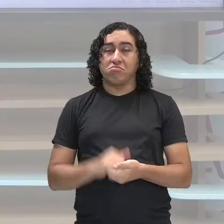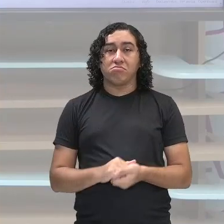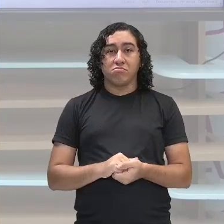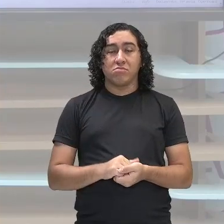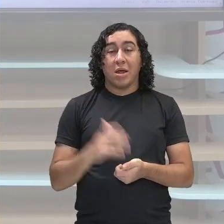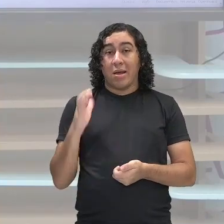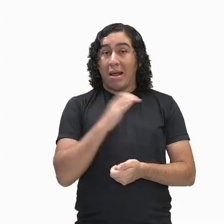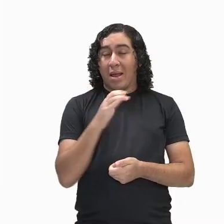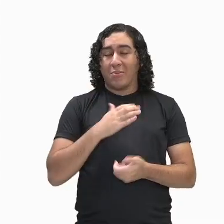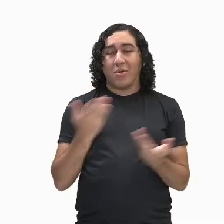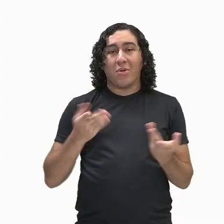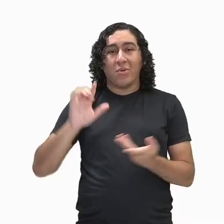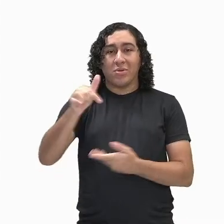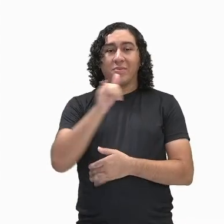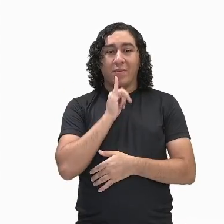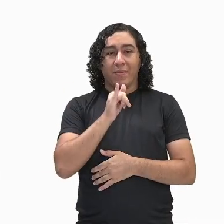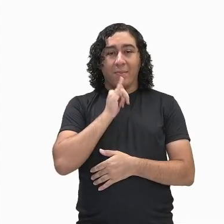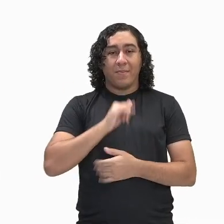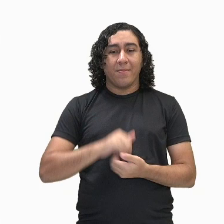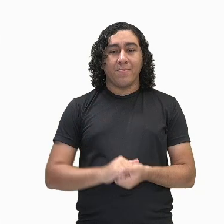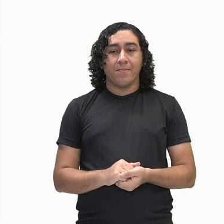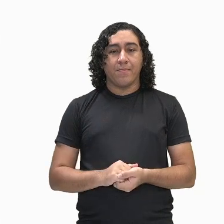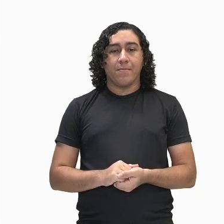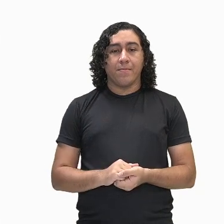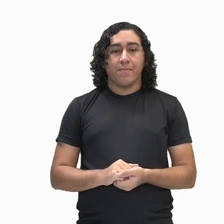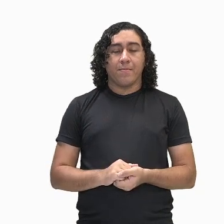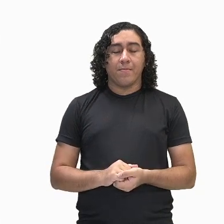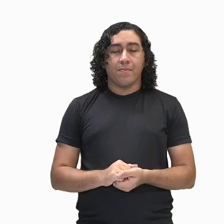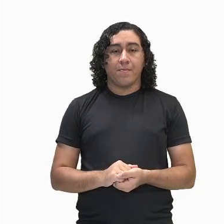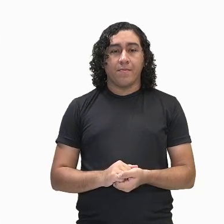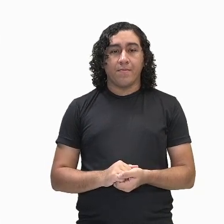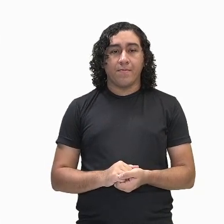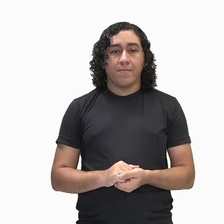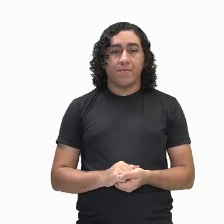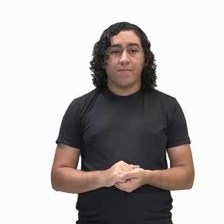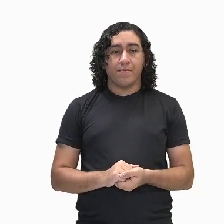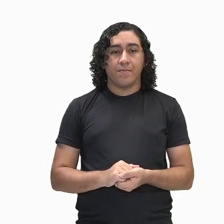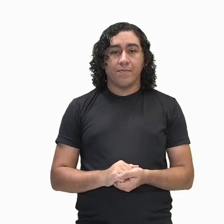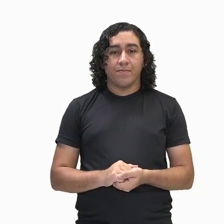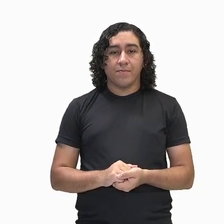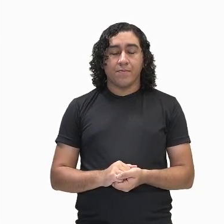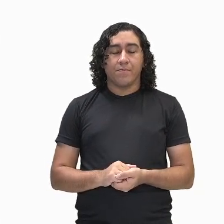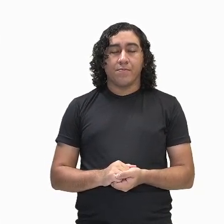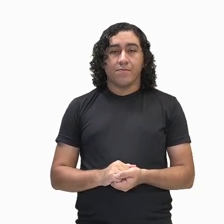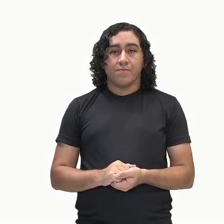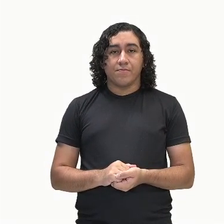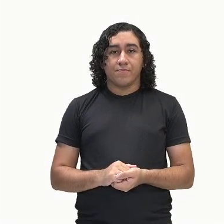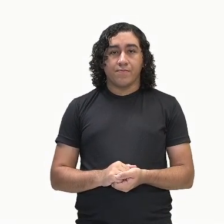próximo exemplo agora? O próximo exemplo é o seguinte.